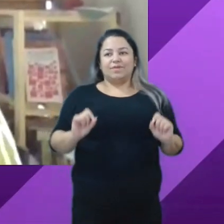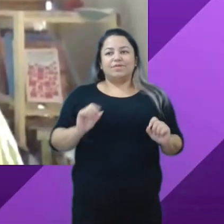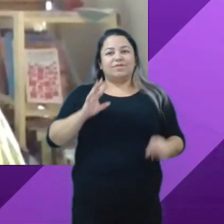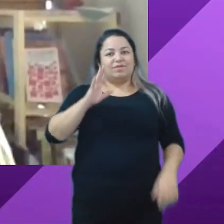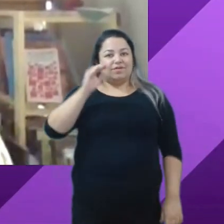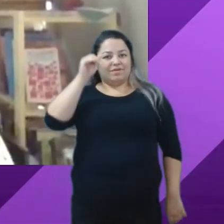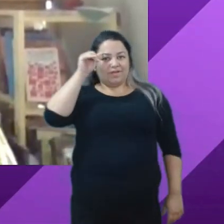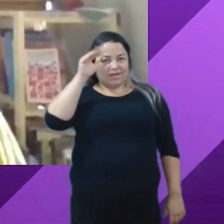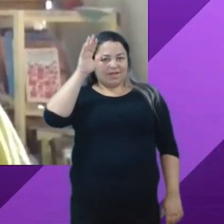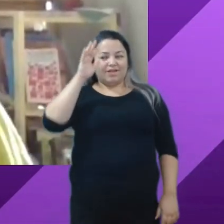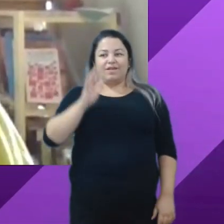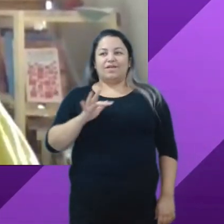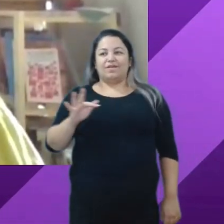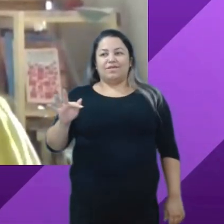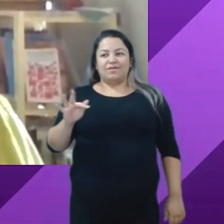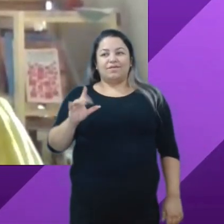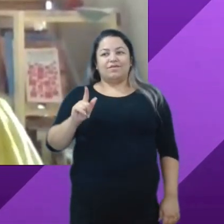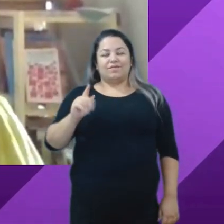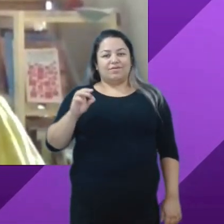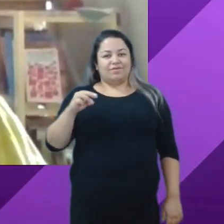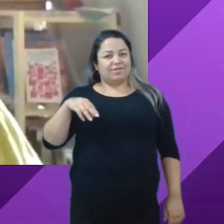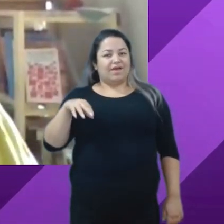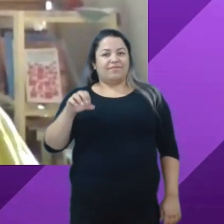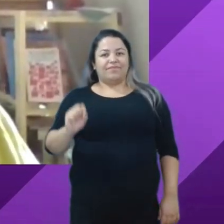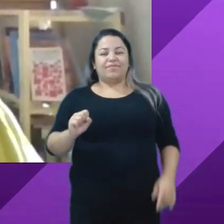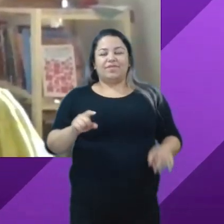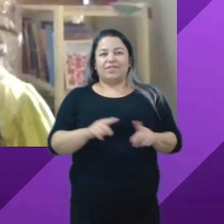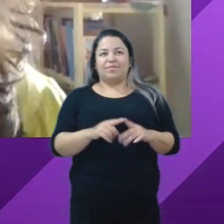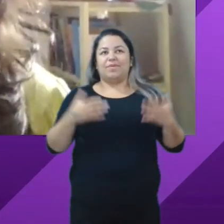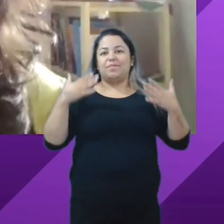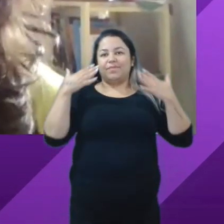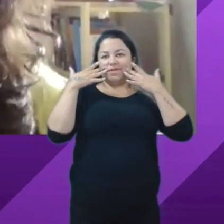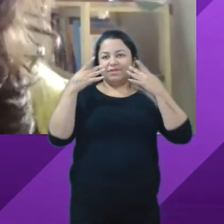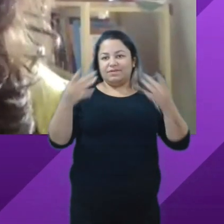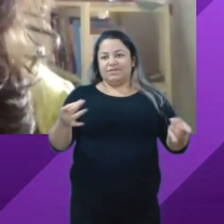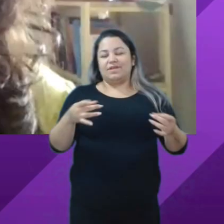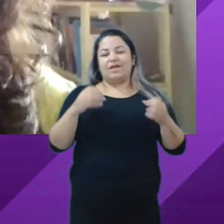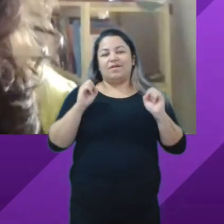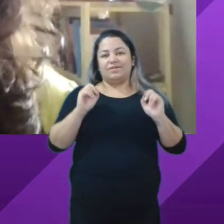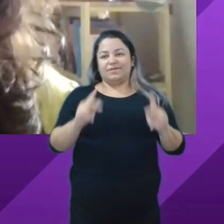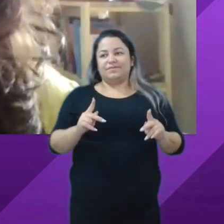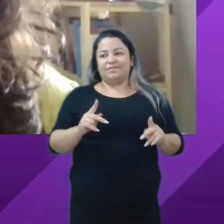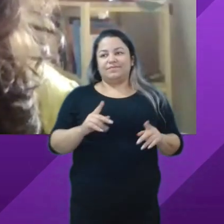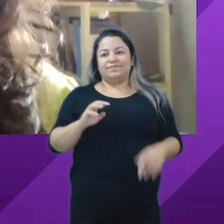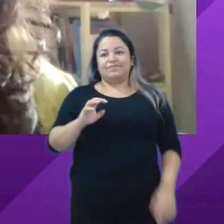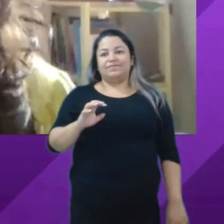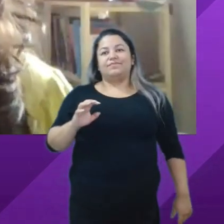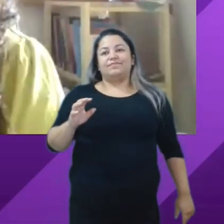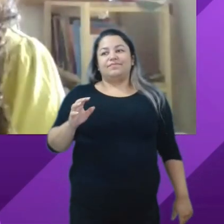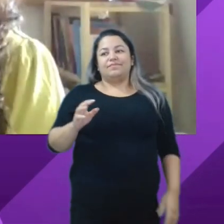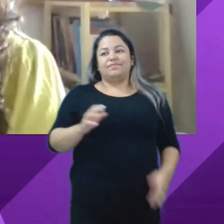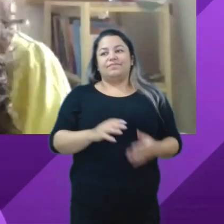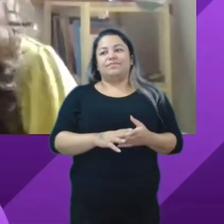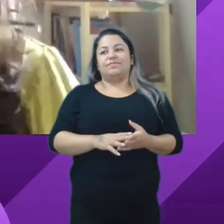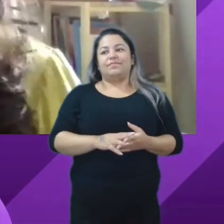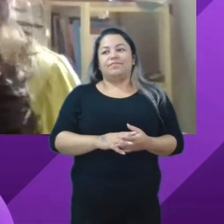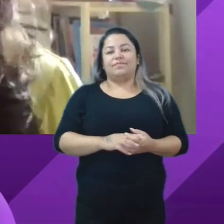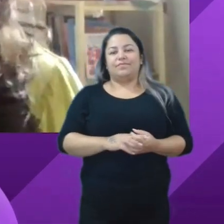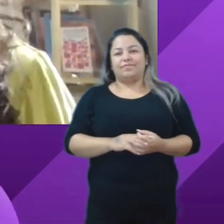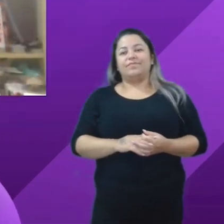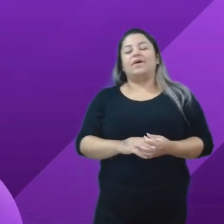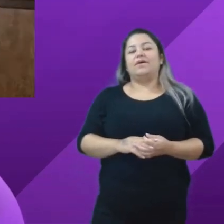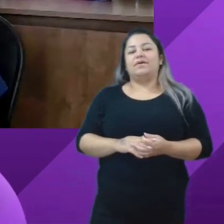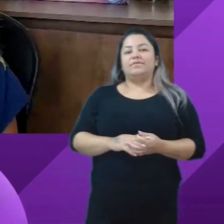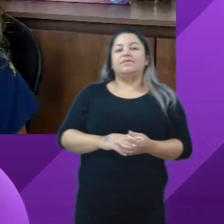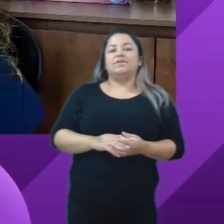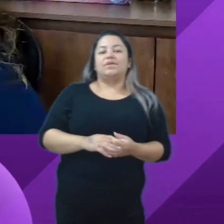Gomes e a Tati Nicásio, e eu gostaria que vocês se apresentassem, meninas, no começo, pode ser? Evelyn, depois Tati? Obrigada, Sandra.